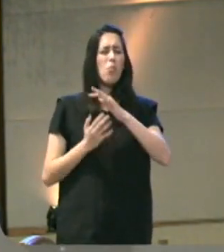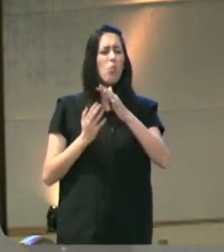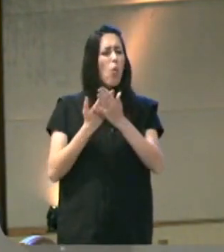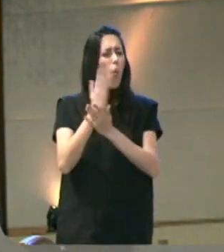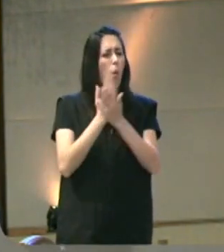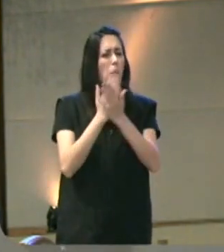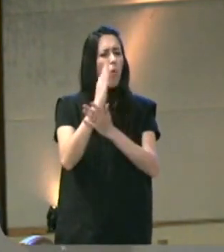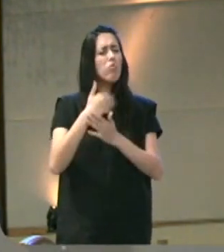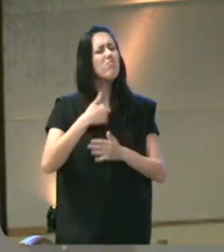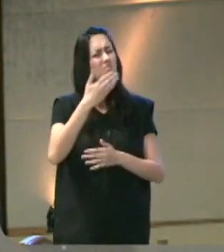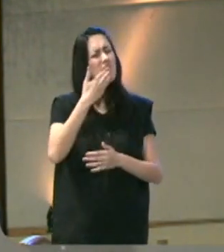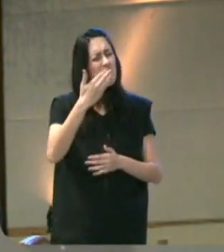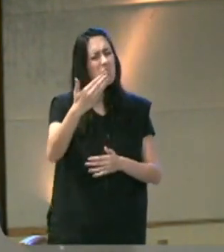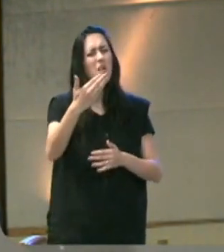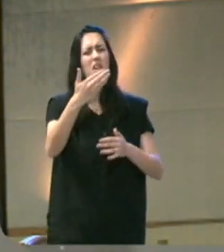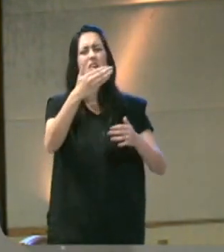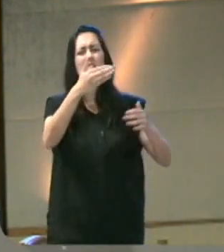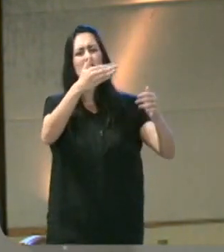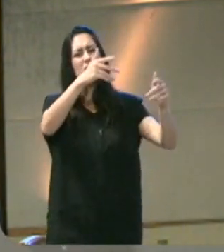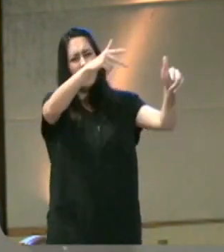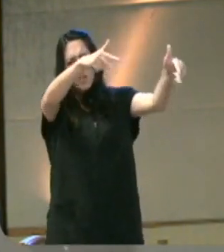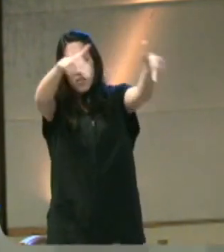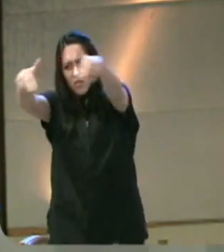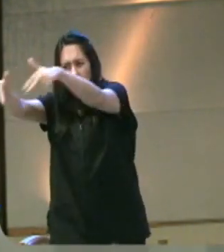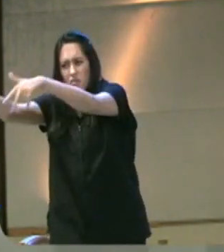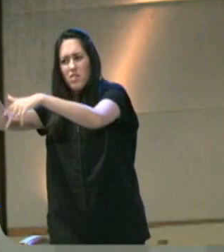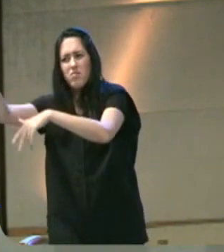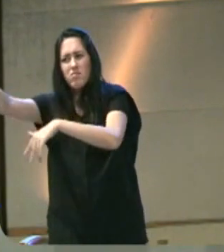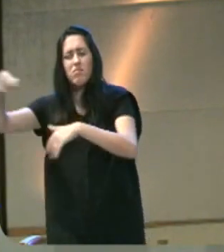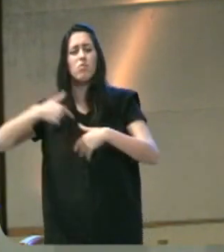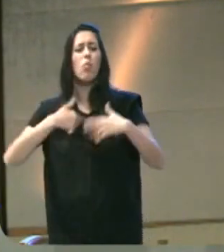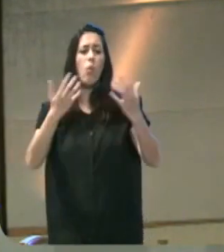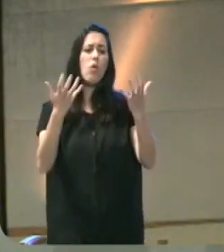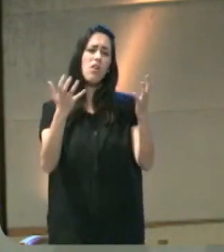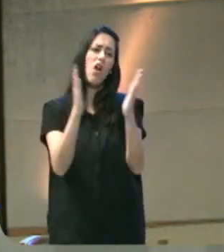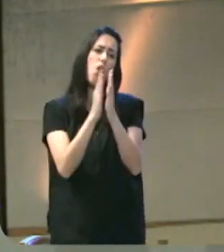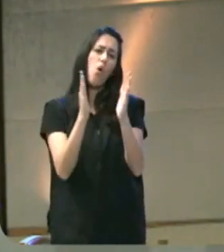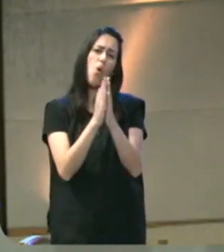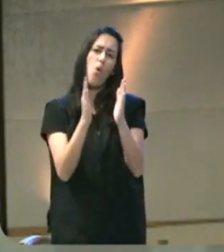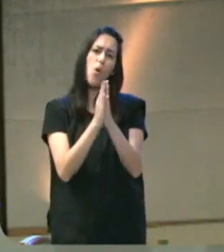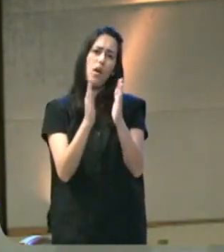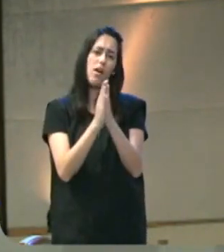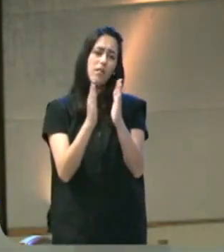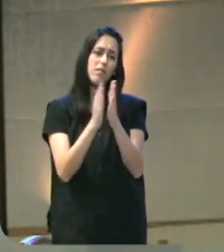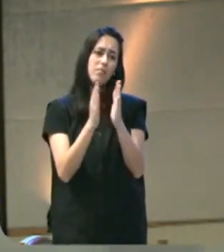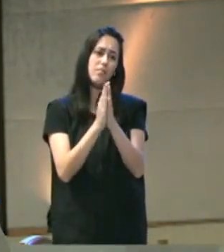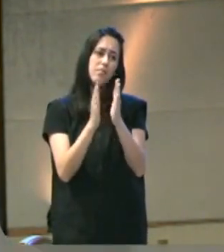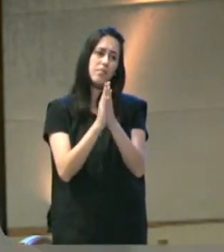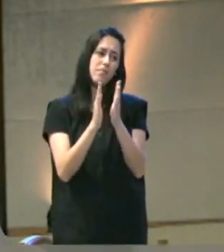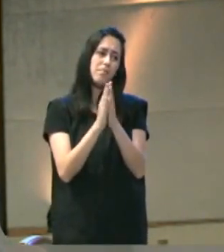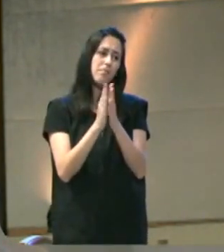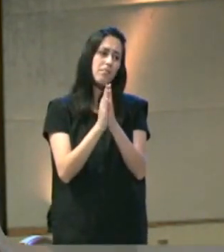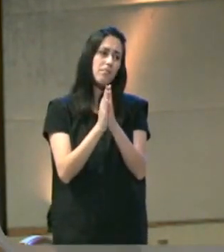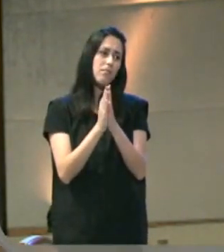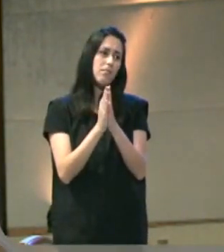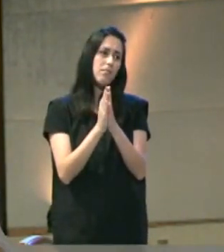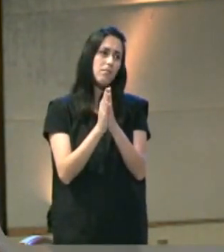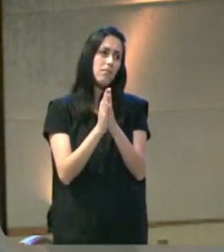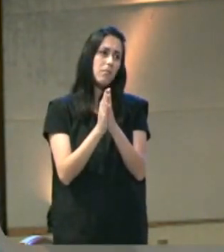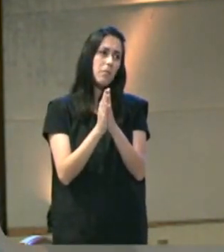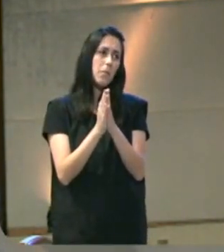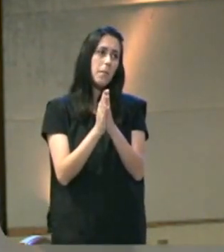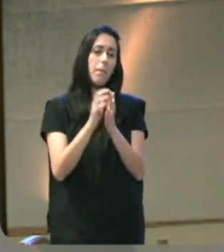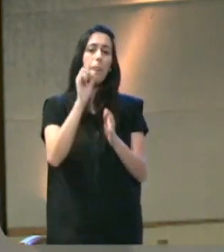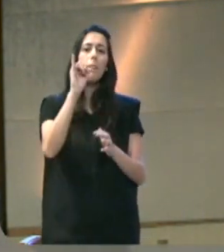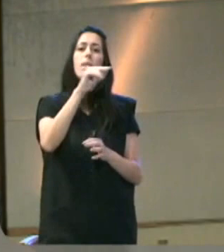você a sair do seu lugar e vir aqui à frente para a gente orar. E a primeira grande tentação vai ser essa: legal, Senhor,